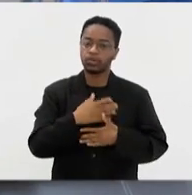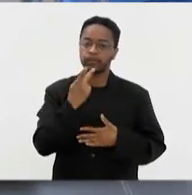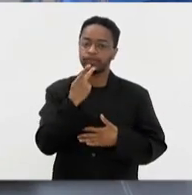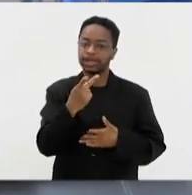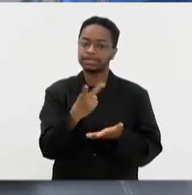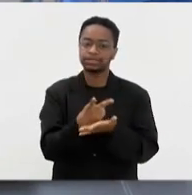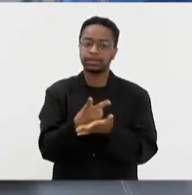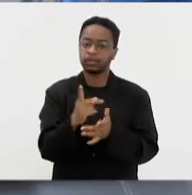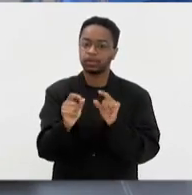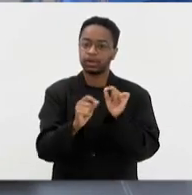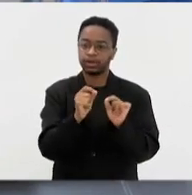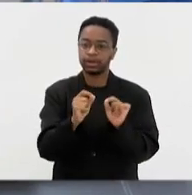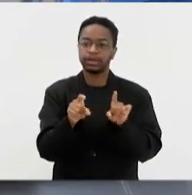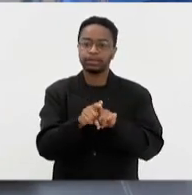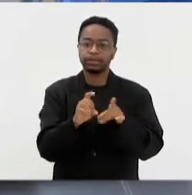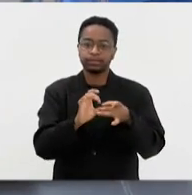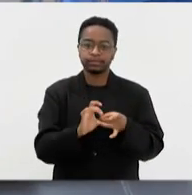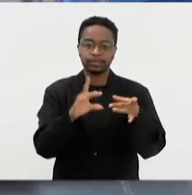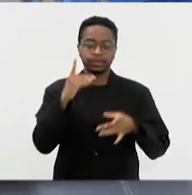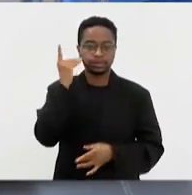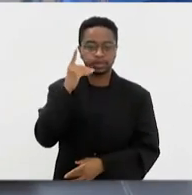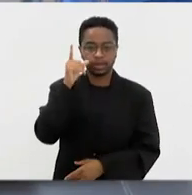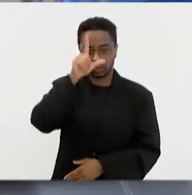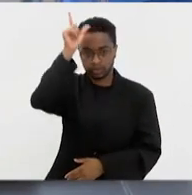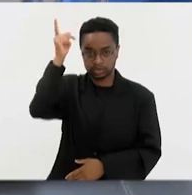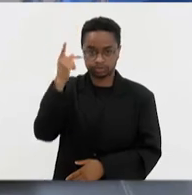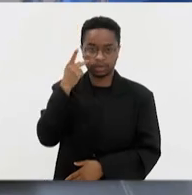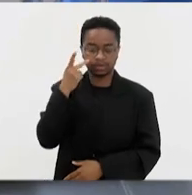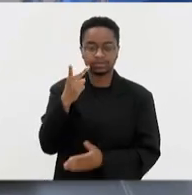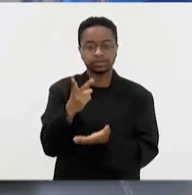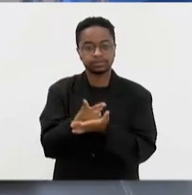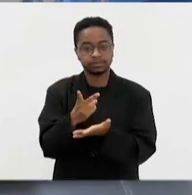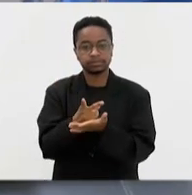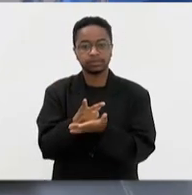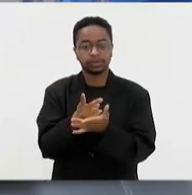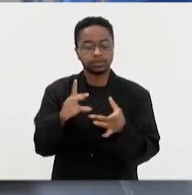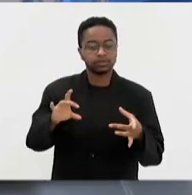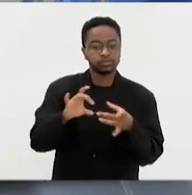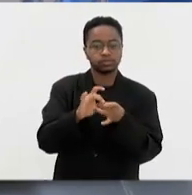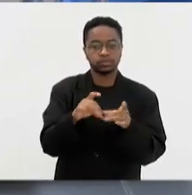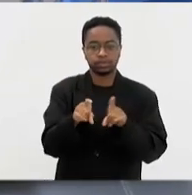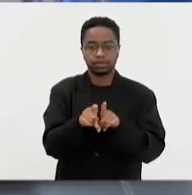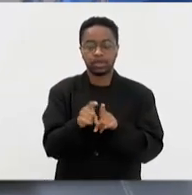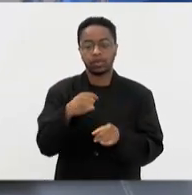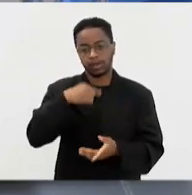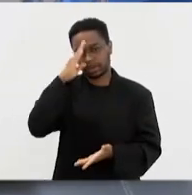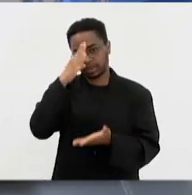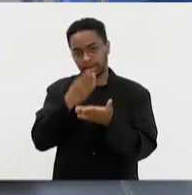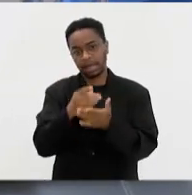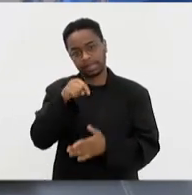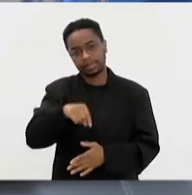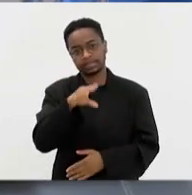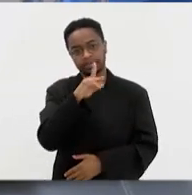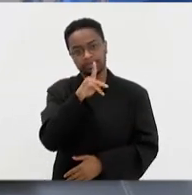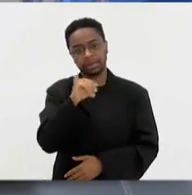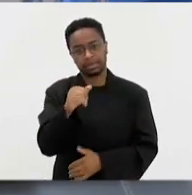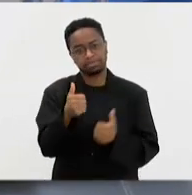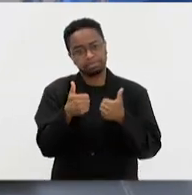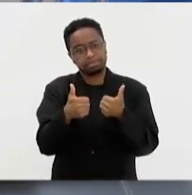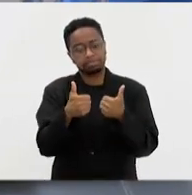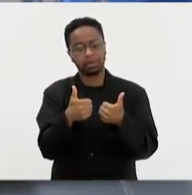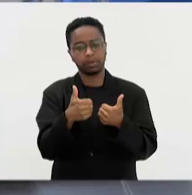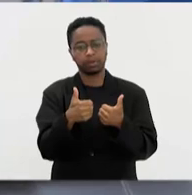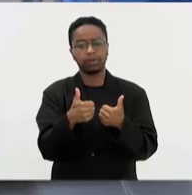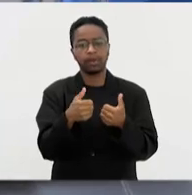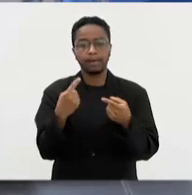me permitindo aqui ao deputado Luiz Paulo, que ele vai ser incluído também, acho que essa CPI foi muito fértil, né?